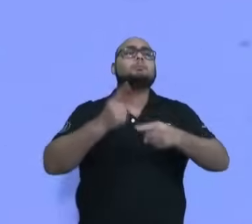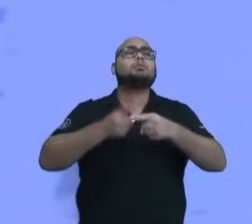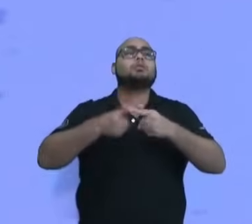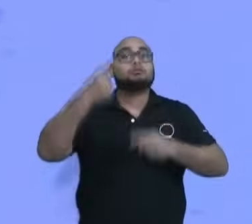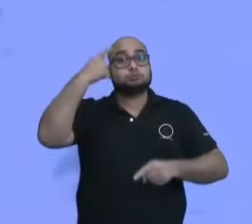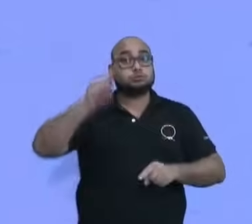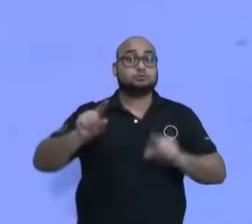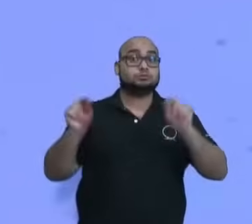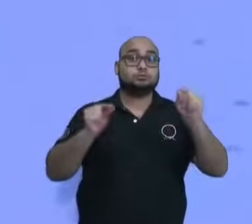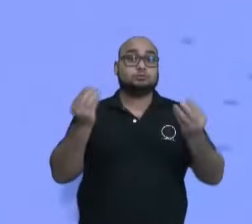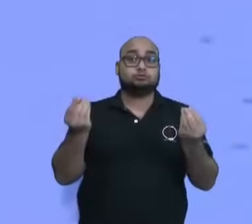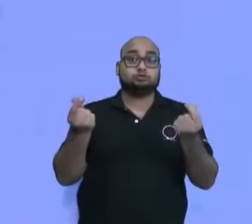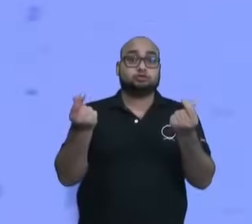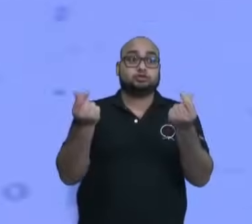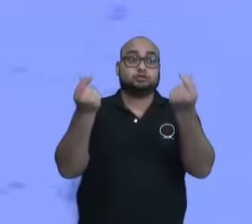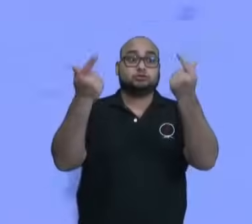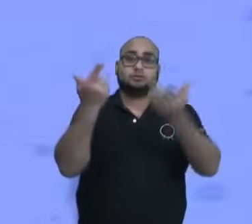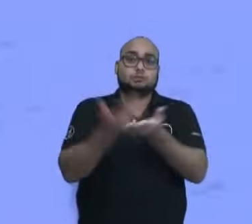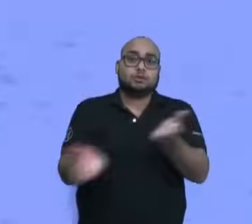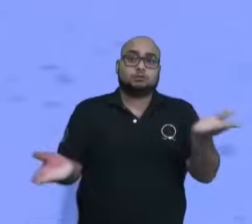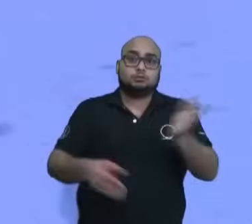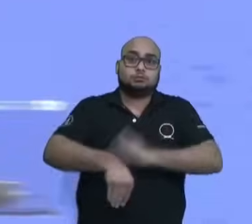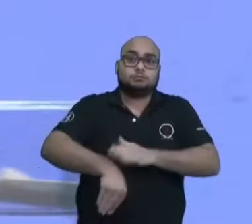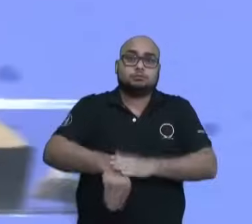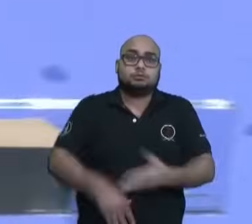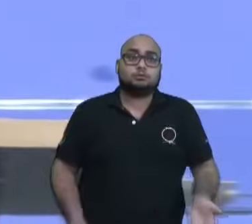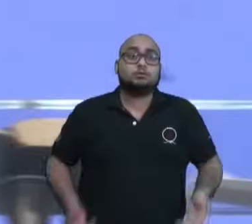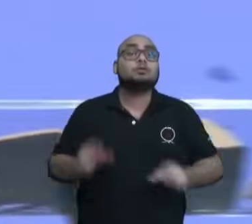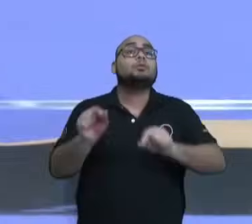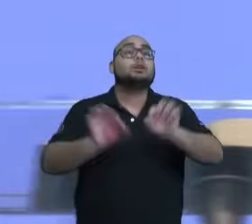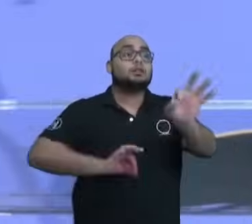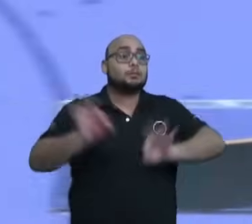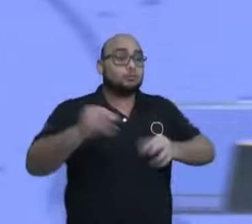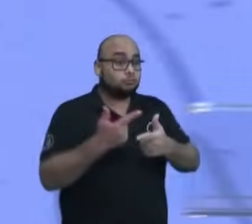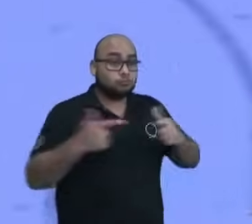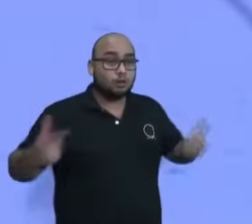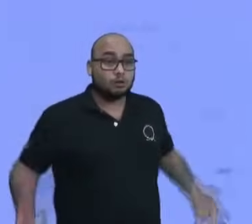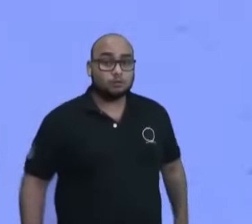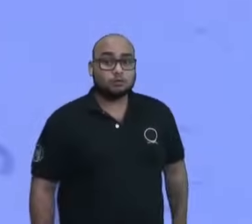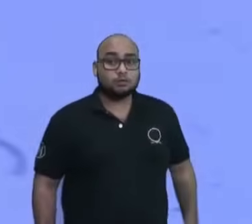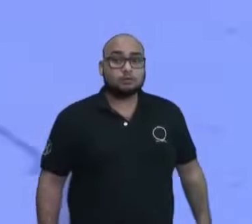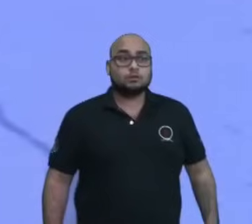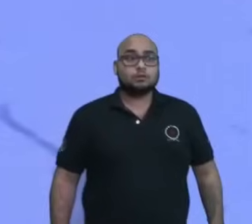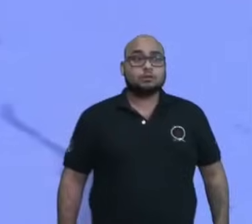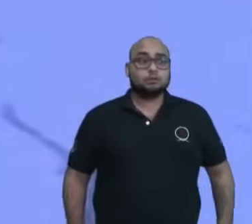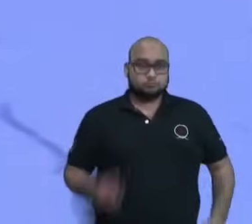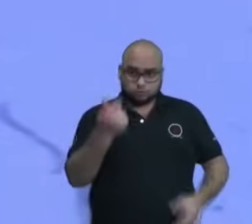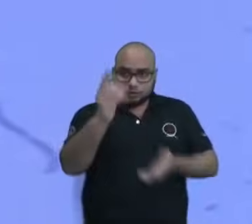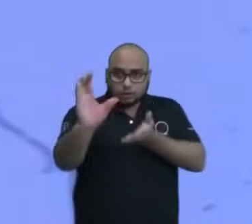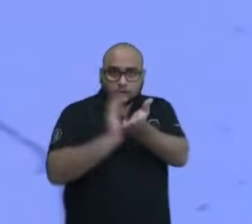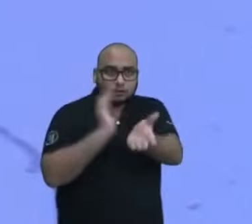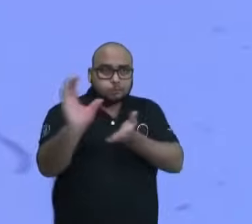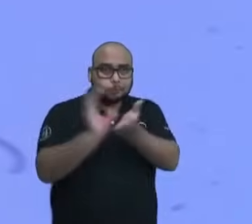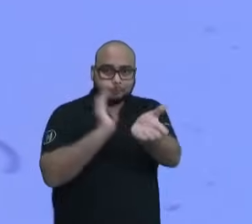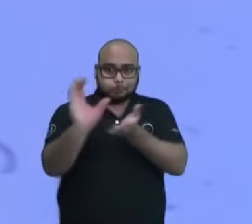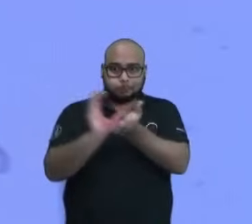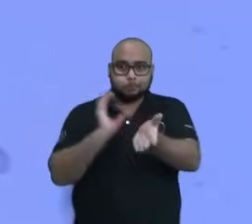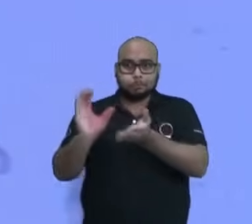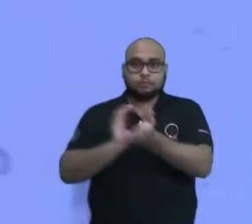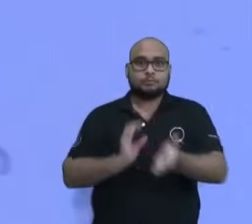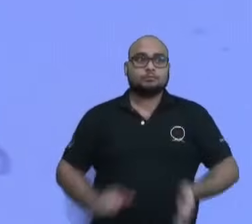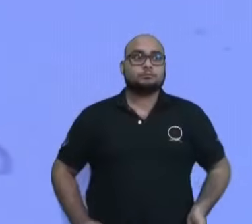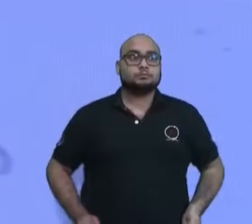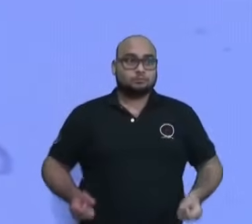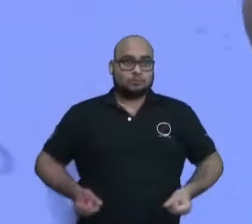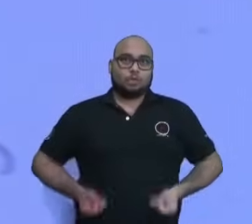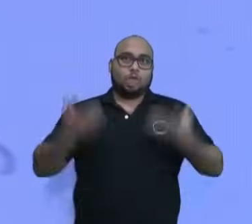fora por quê Porque não estavam preparado rapaz porque leva tempo para se preparar para lidar com riqueza